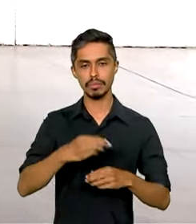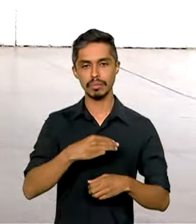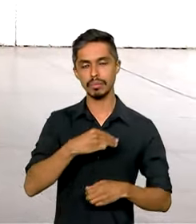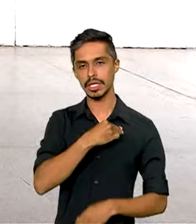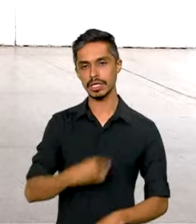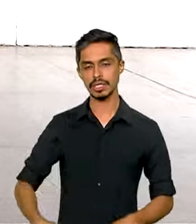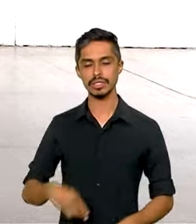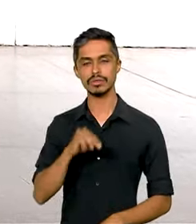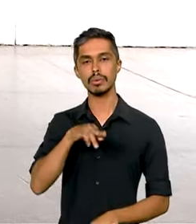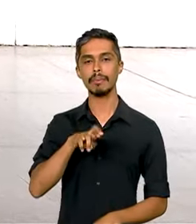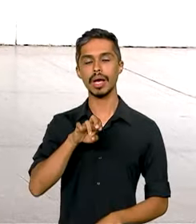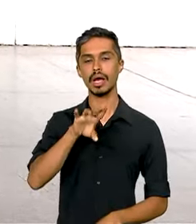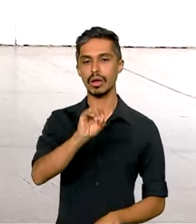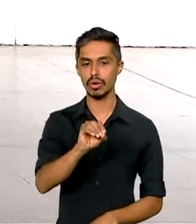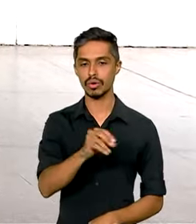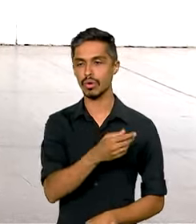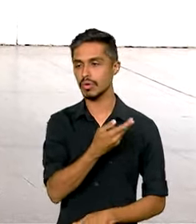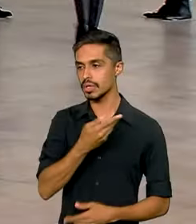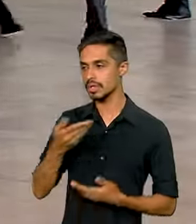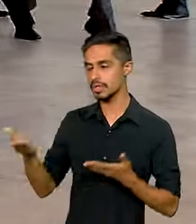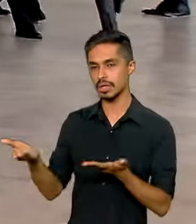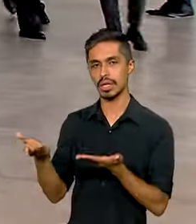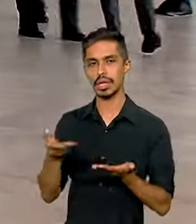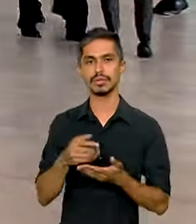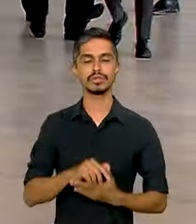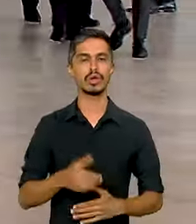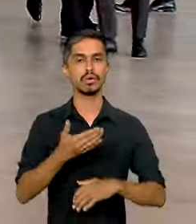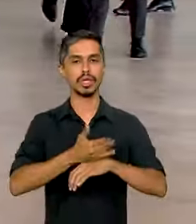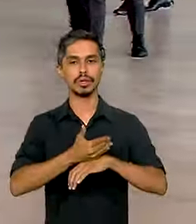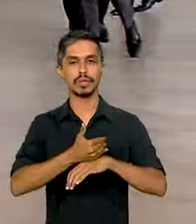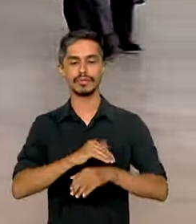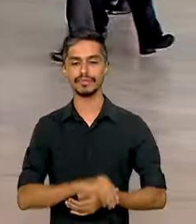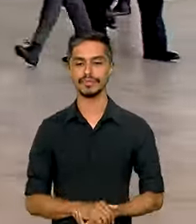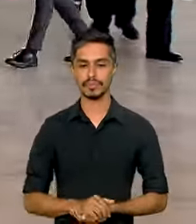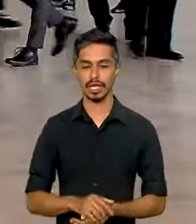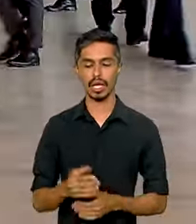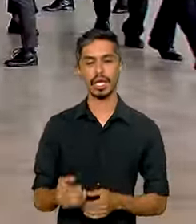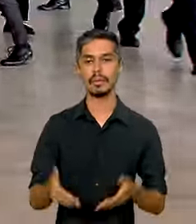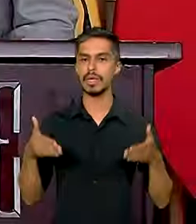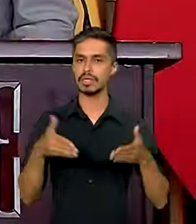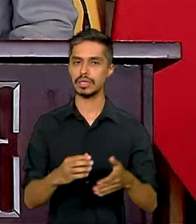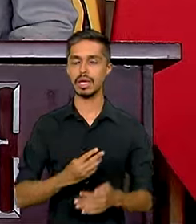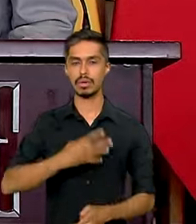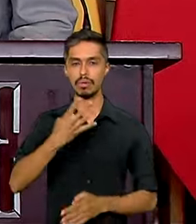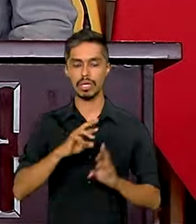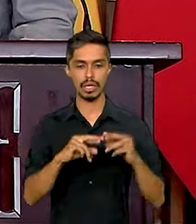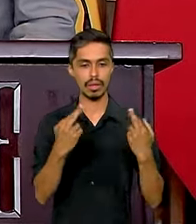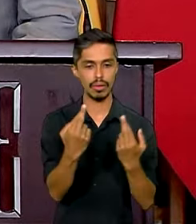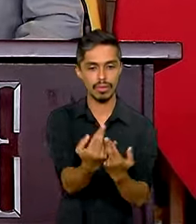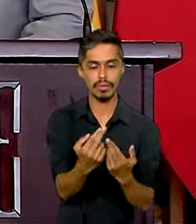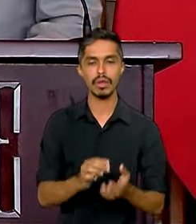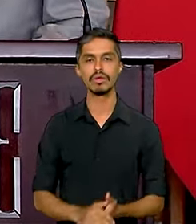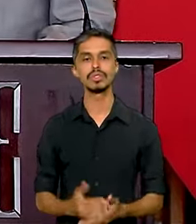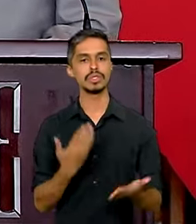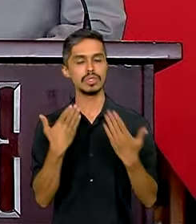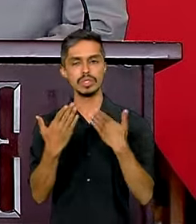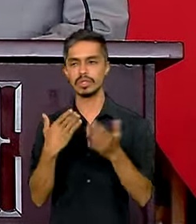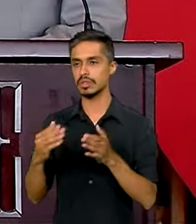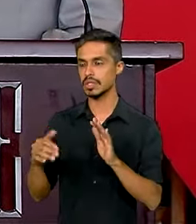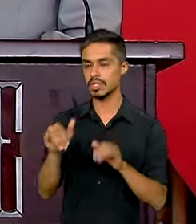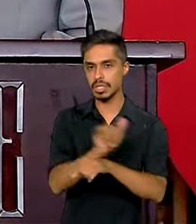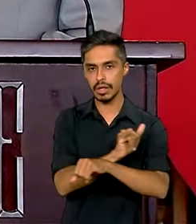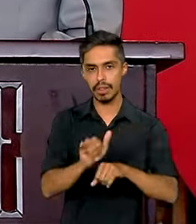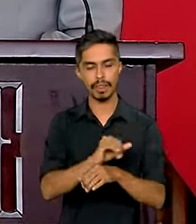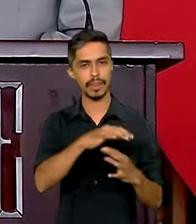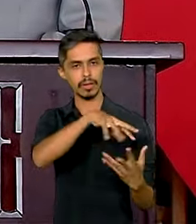Exteriores, Mauro Vieira, no Itamaraty. Eles participaram da 4ª reunião do Diálogo Estratégico